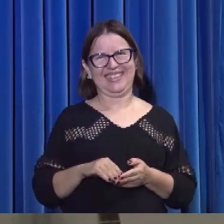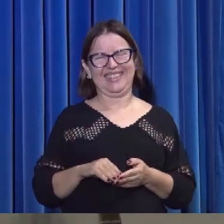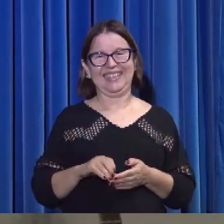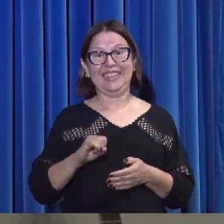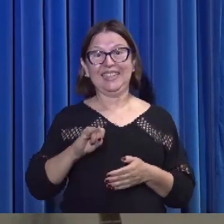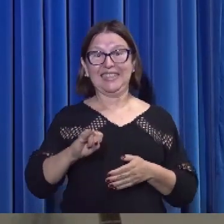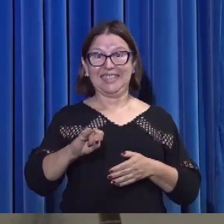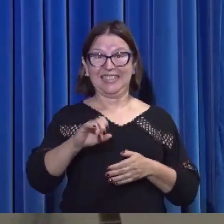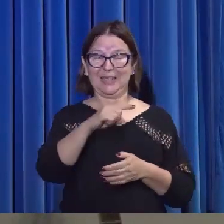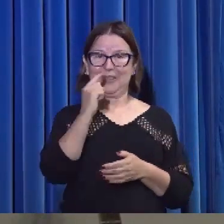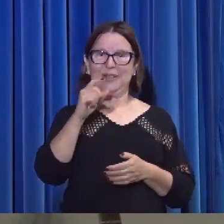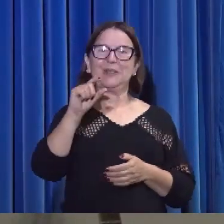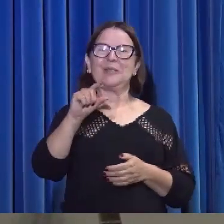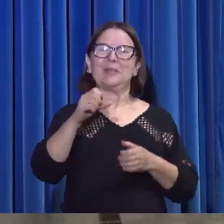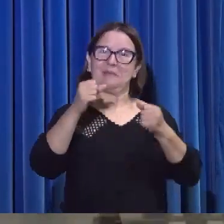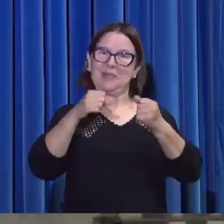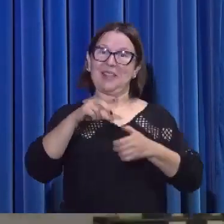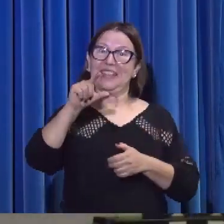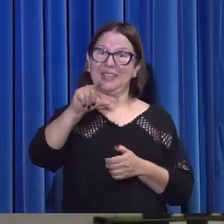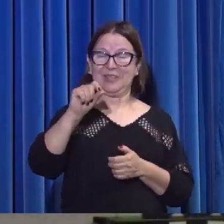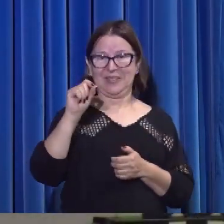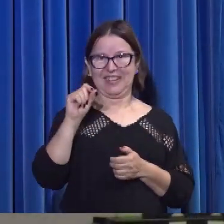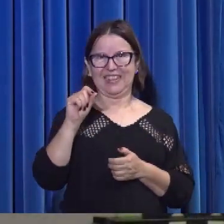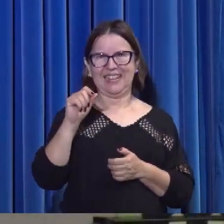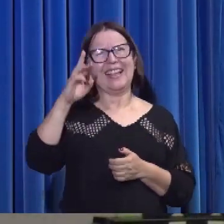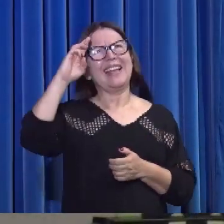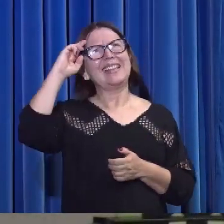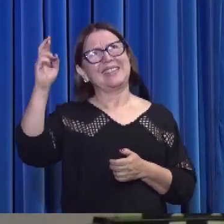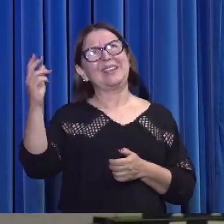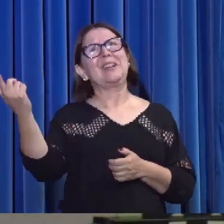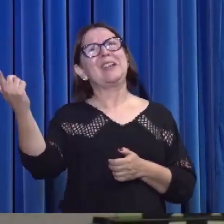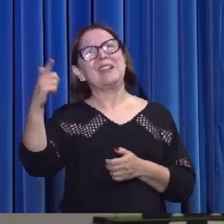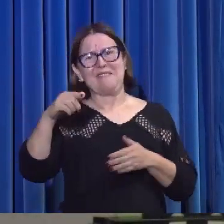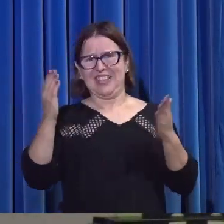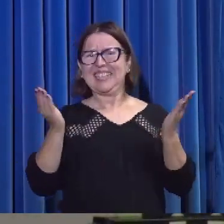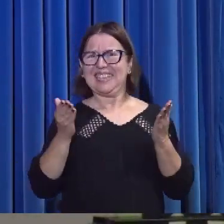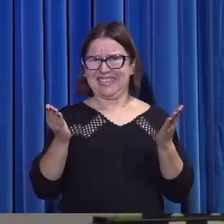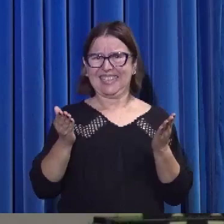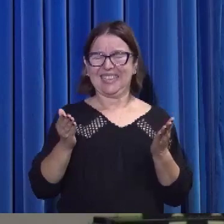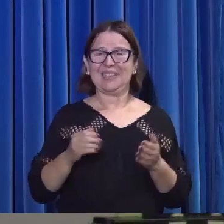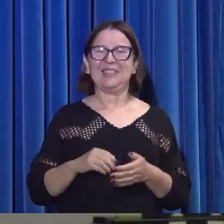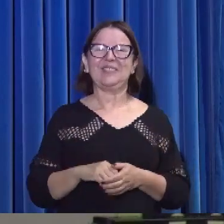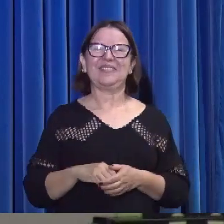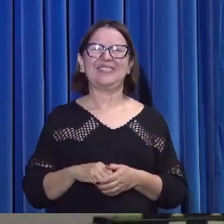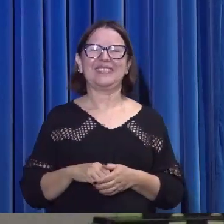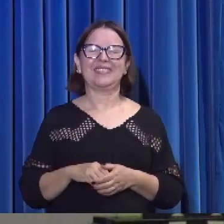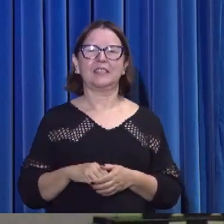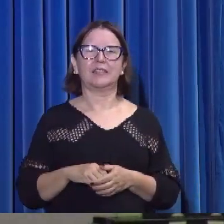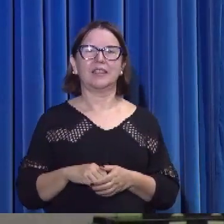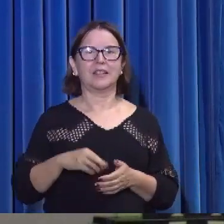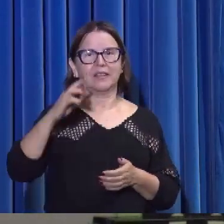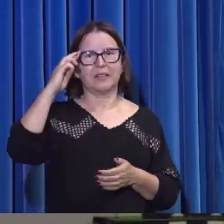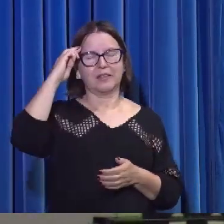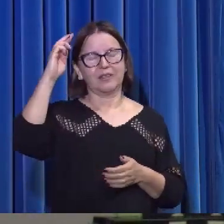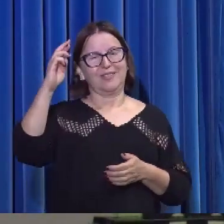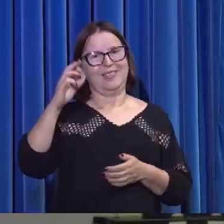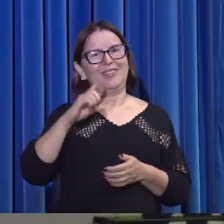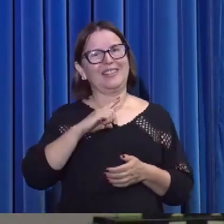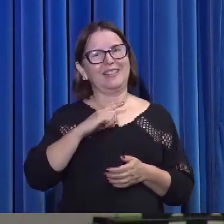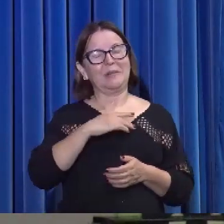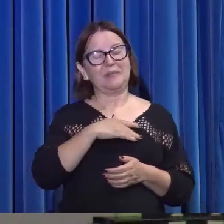aguenta aí, volta já não. Que o Senhor tenha misericórdia de nós.